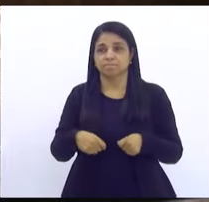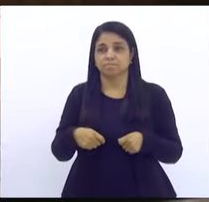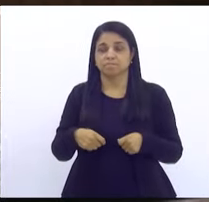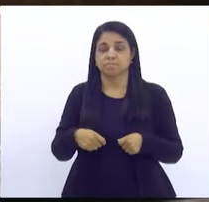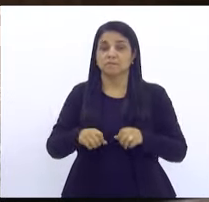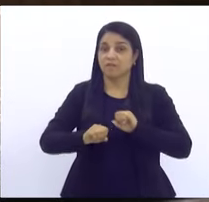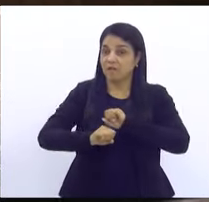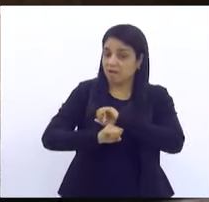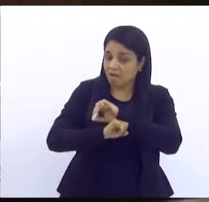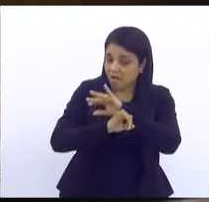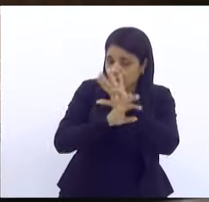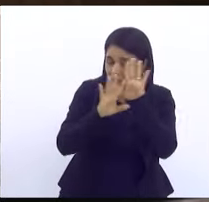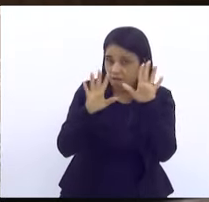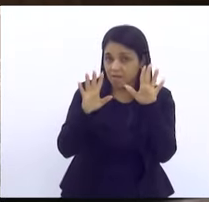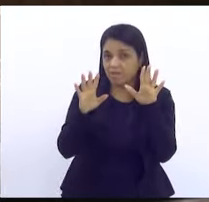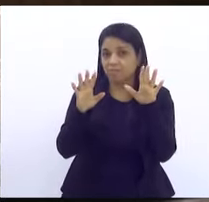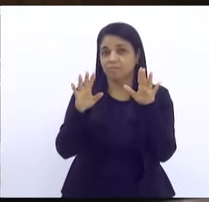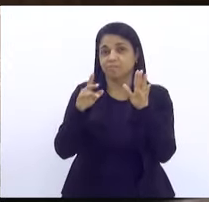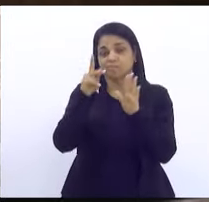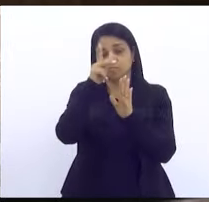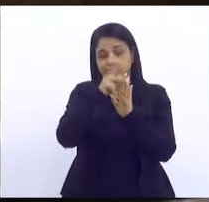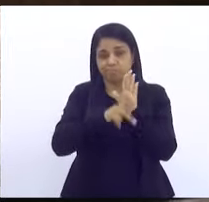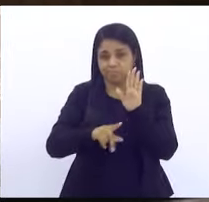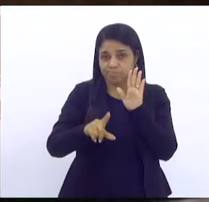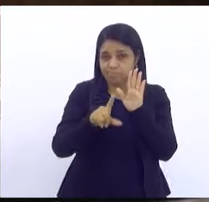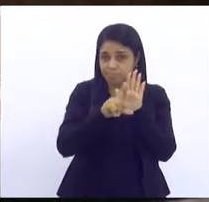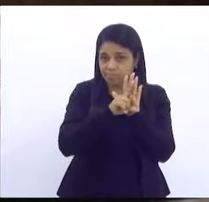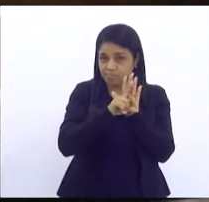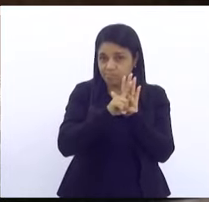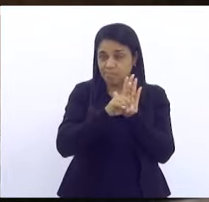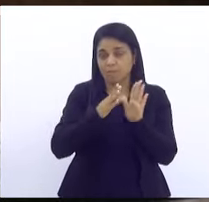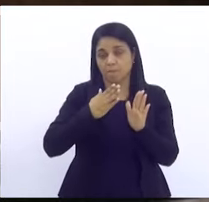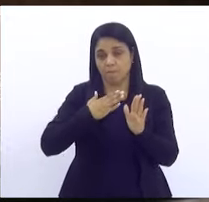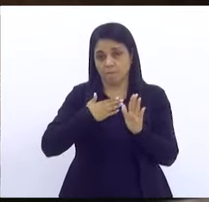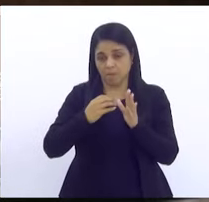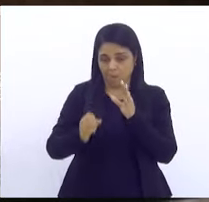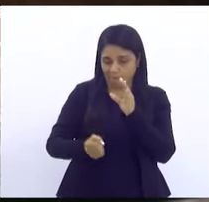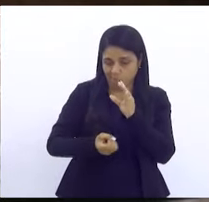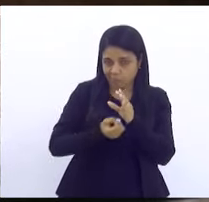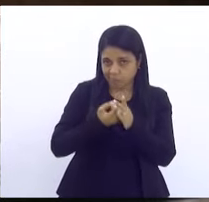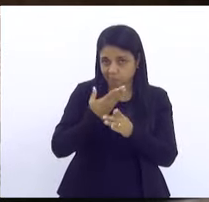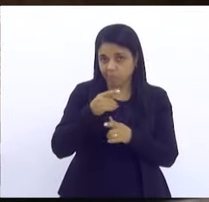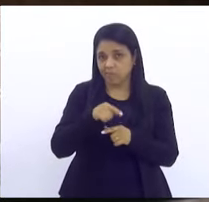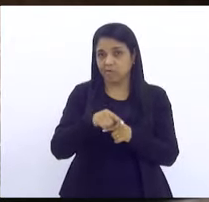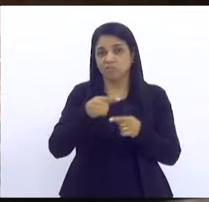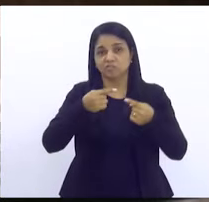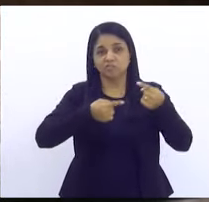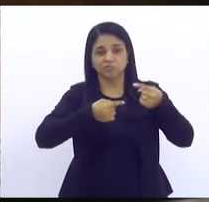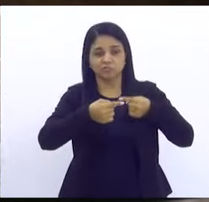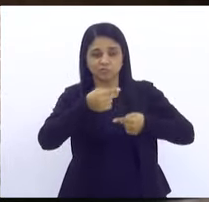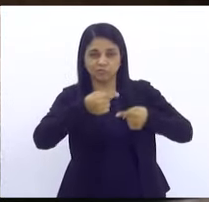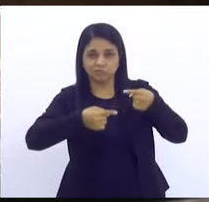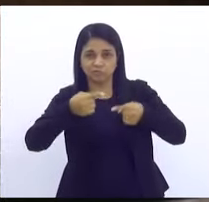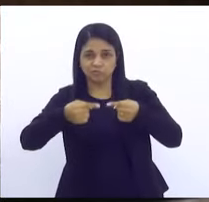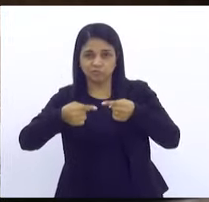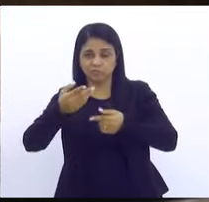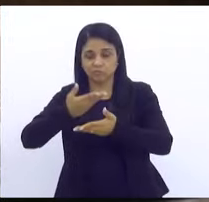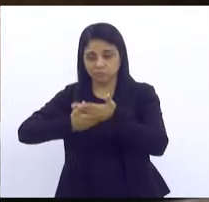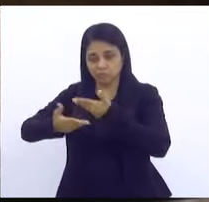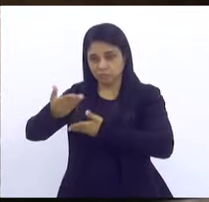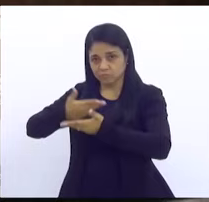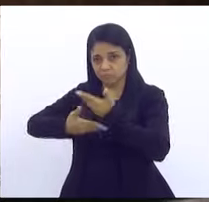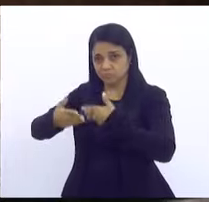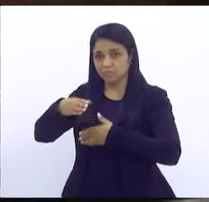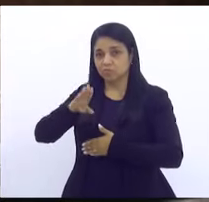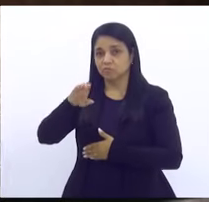absolutamente claro que no PL de minha autoria, que dialoga com esse objeto, que são os blocos